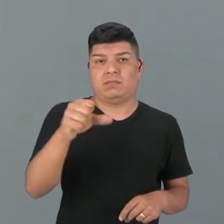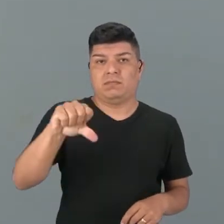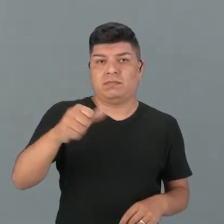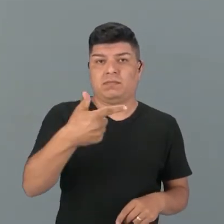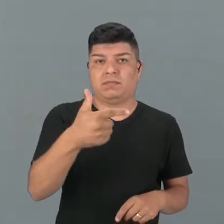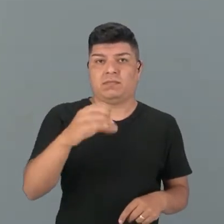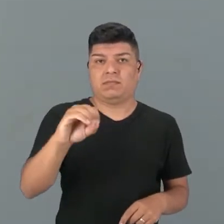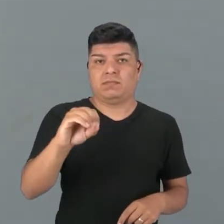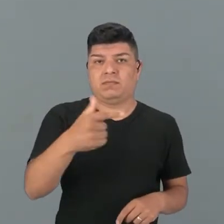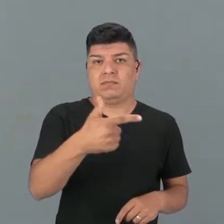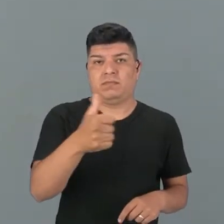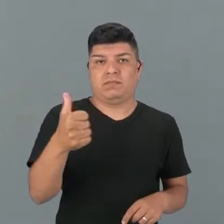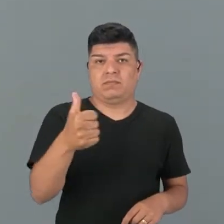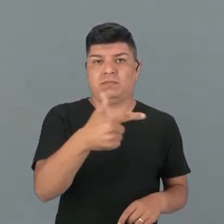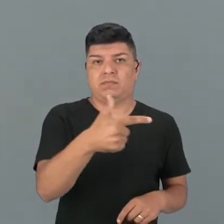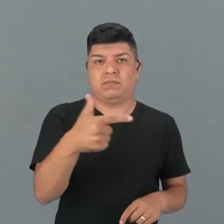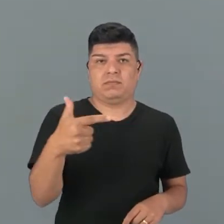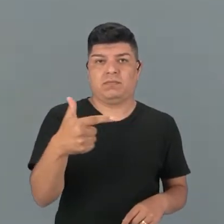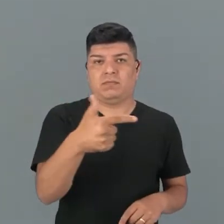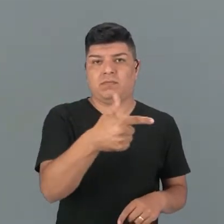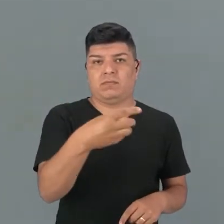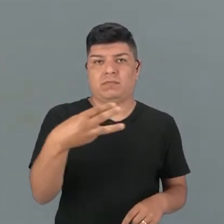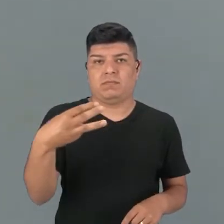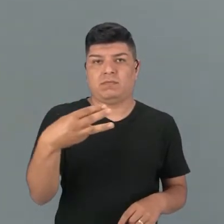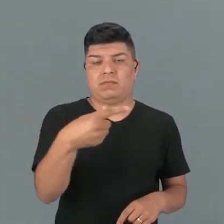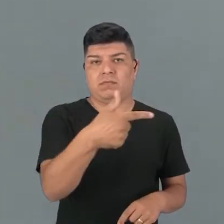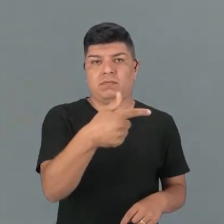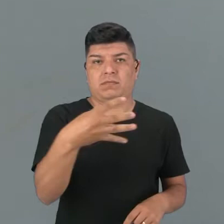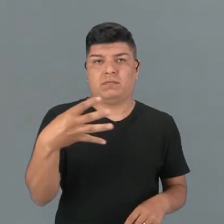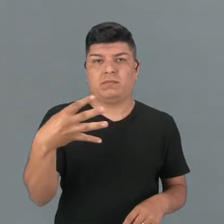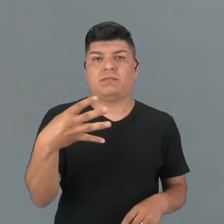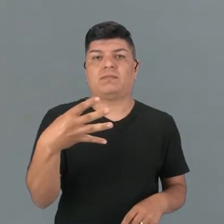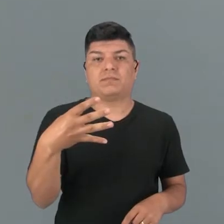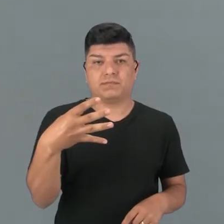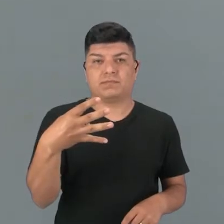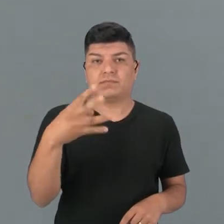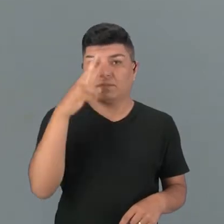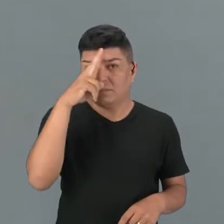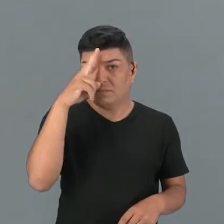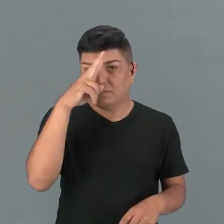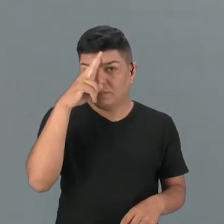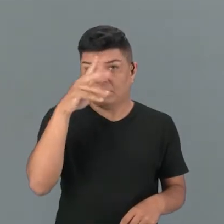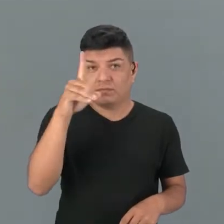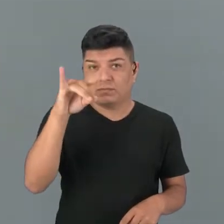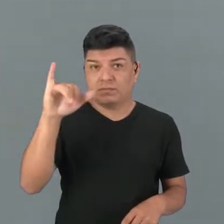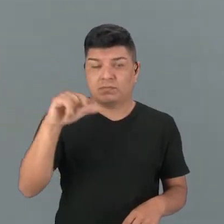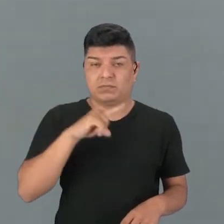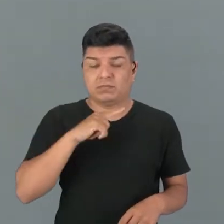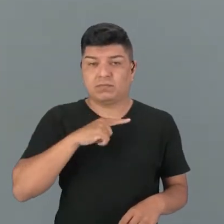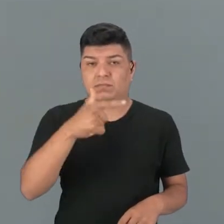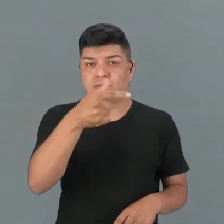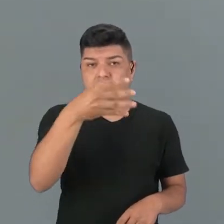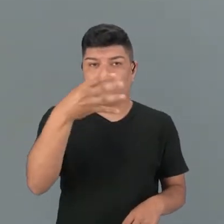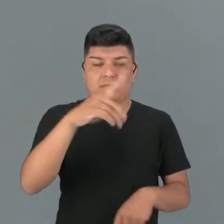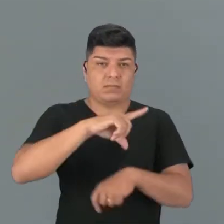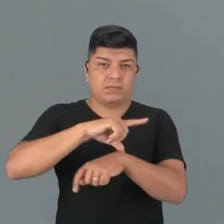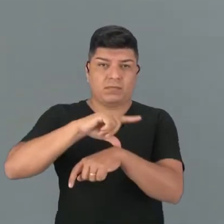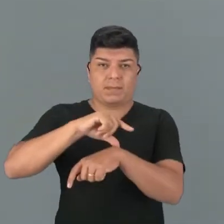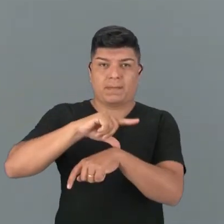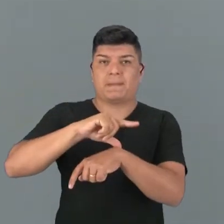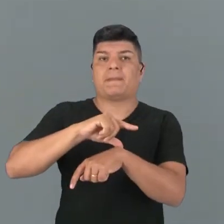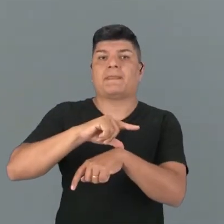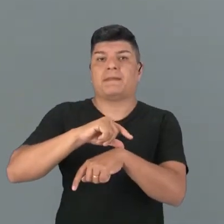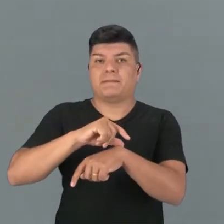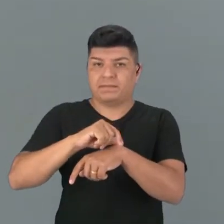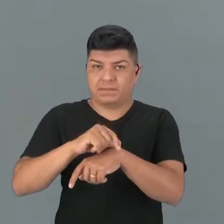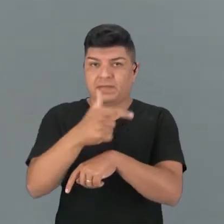20. 21, 22, 23, 24. Lembra? Um dia tem 24 horas. Aí, quando ele chega em 24 horas, eu